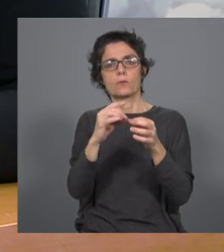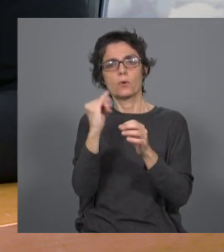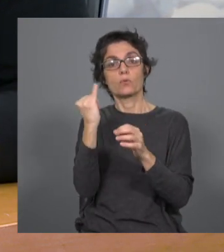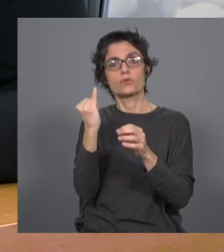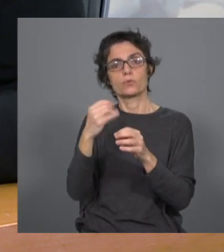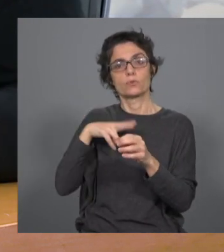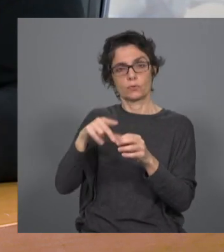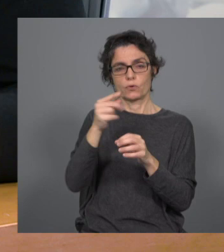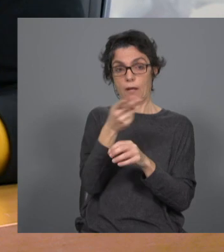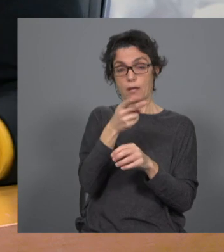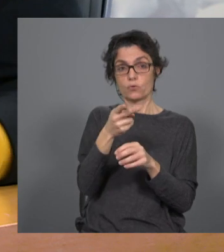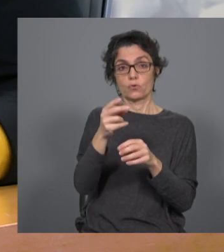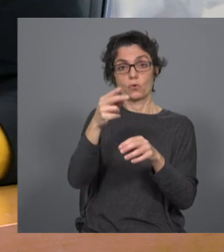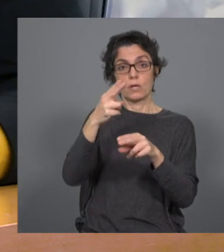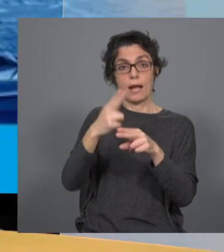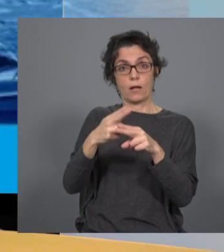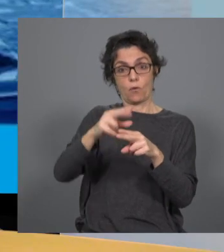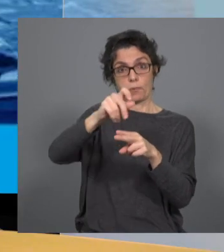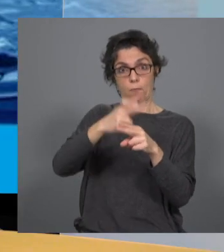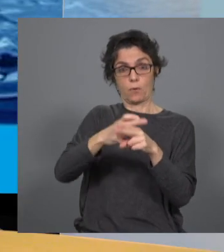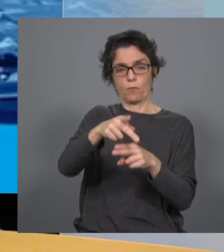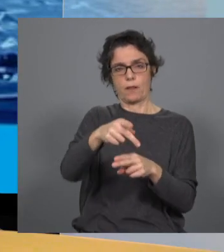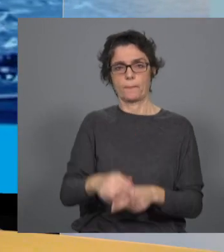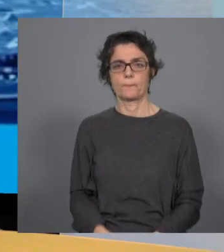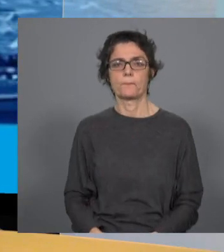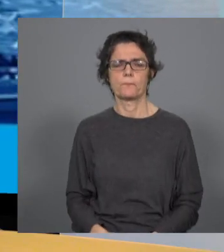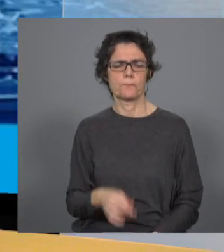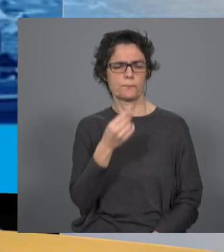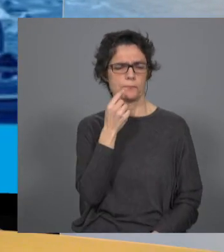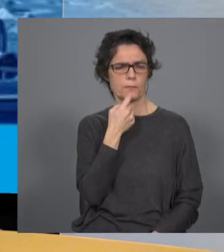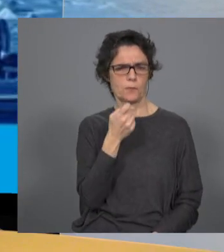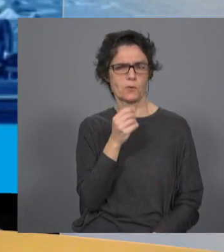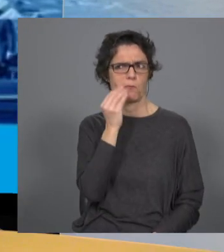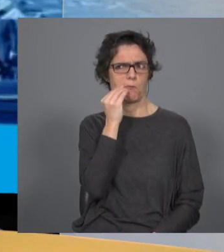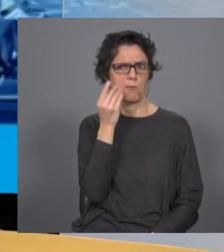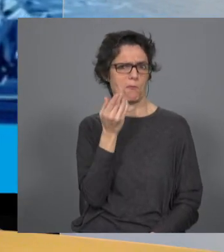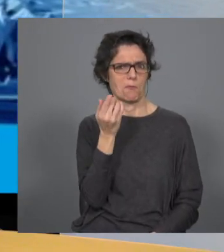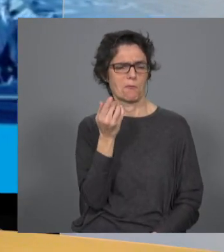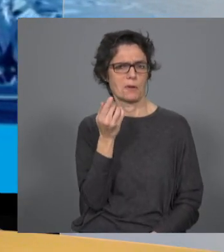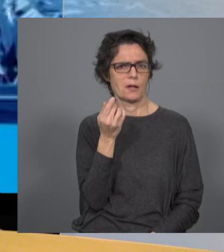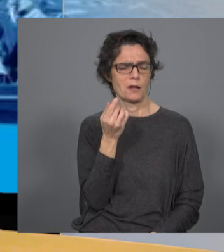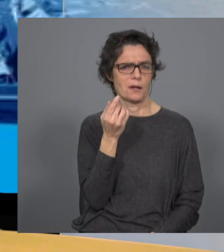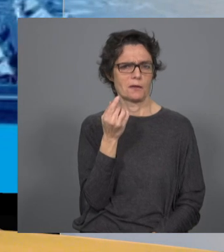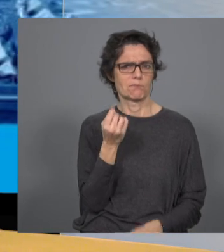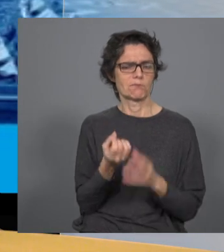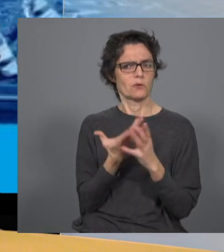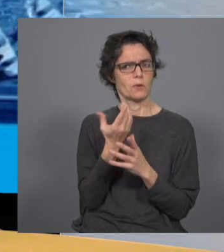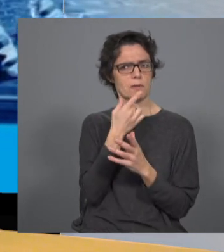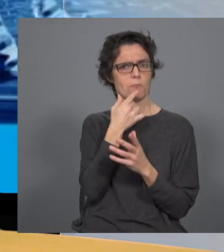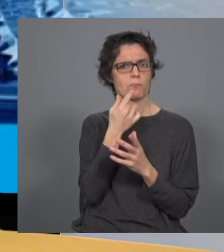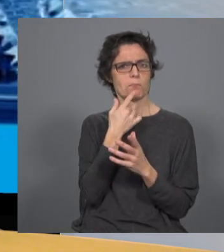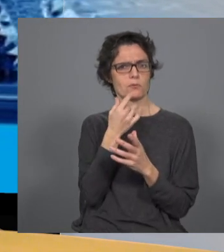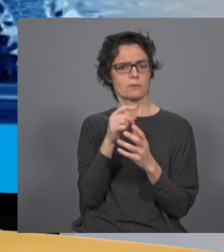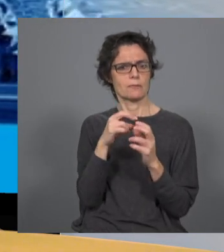Roma. E como é que a Conceição Vieira um dia descobriu as cooperadoras e como é que alinhou a